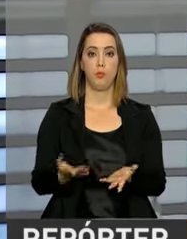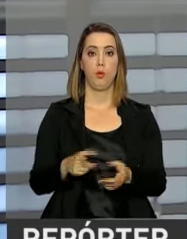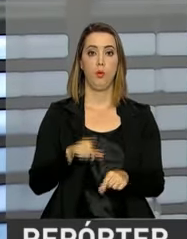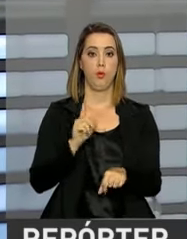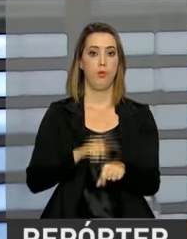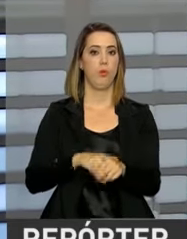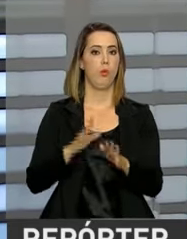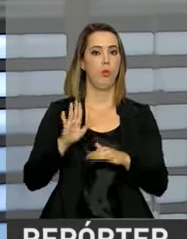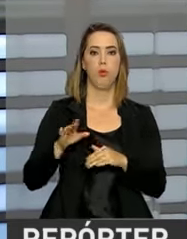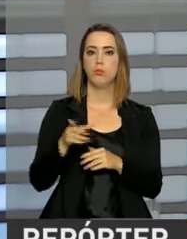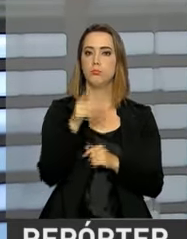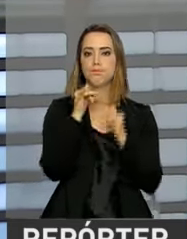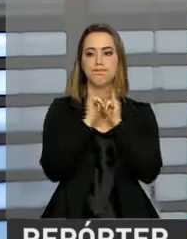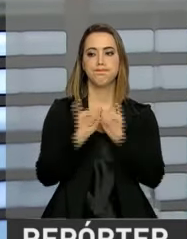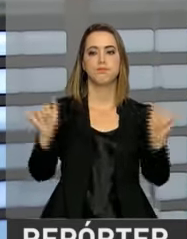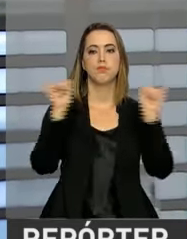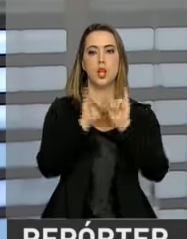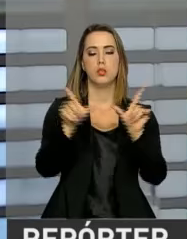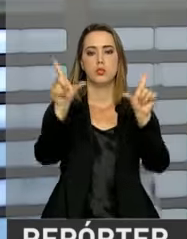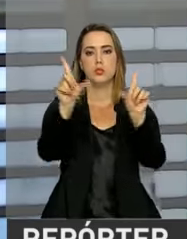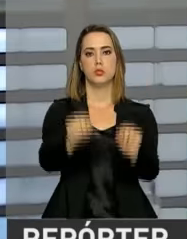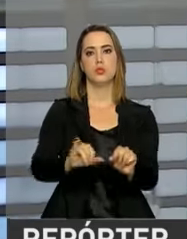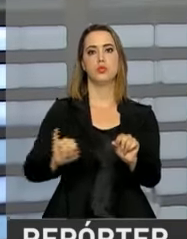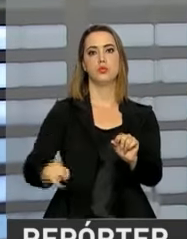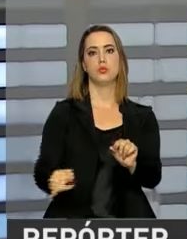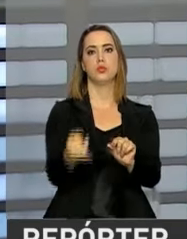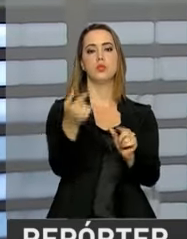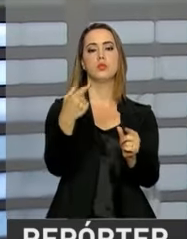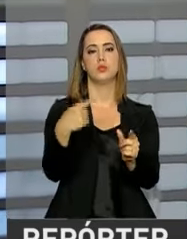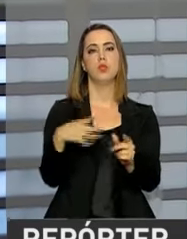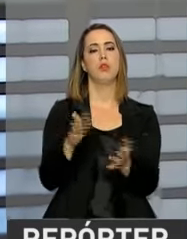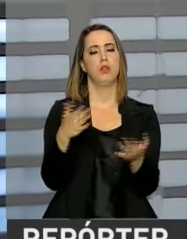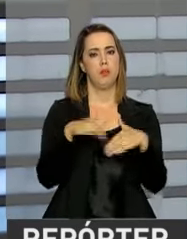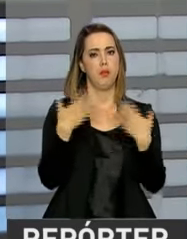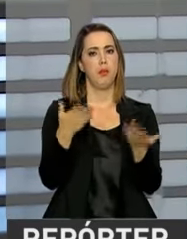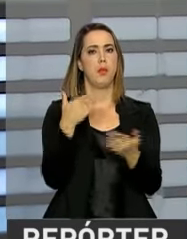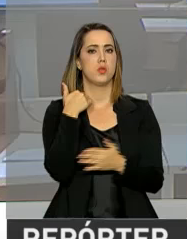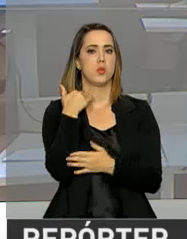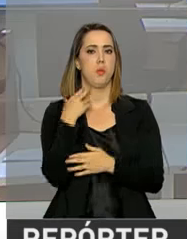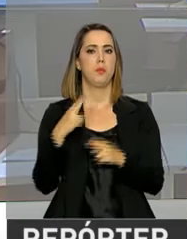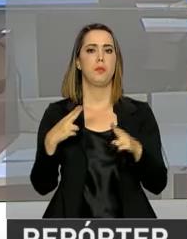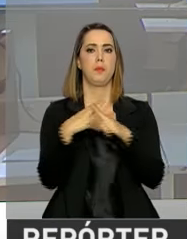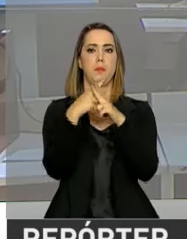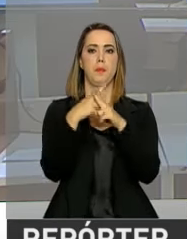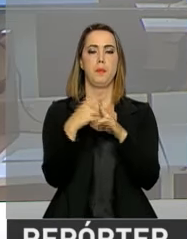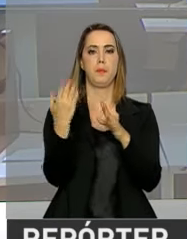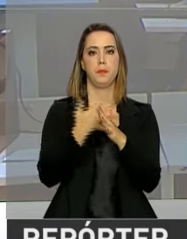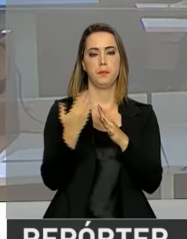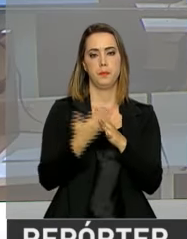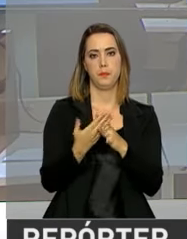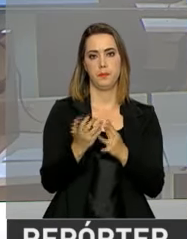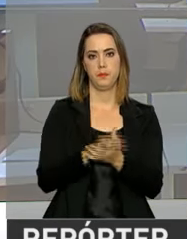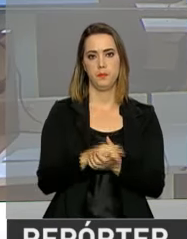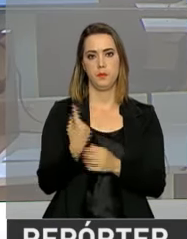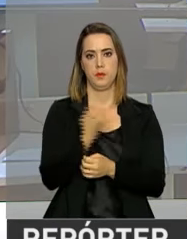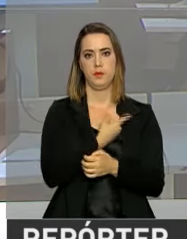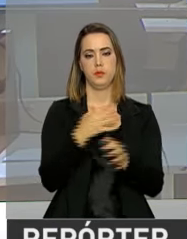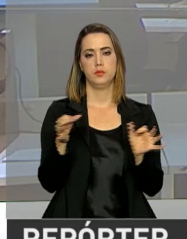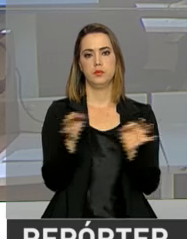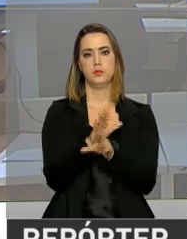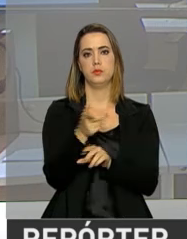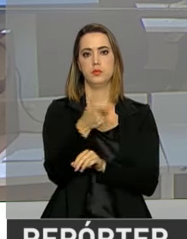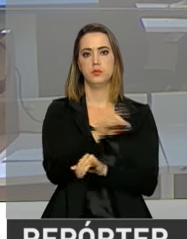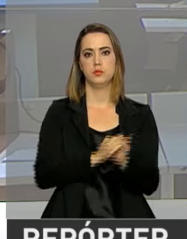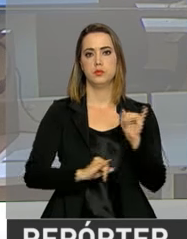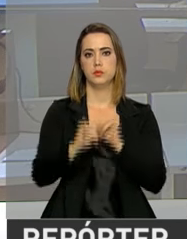sempre bem-vindo, ainda mais pela Caixa Econômica, que é uma das nossas melhores parceiras de financiamento. Nós ficamos por aqui.